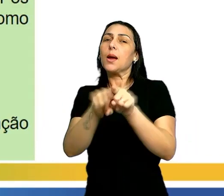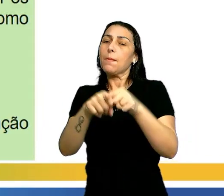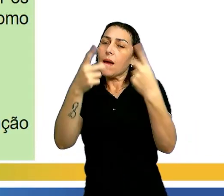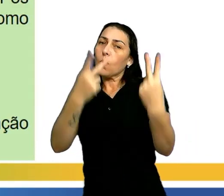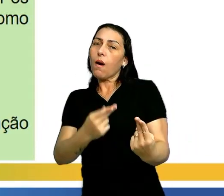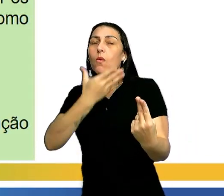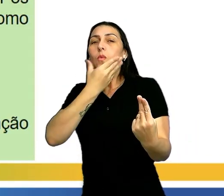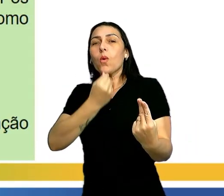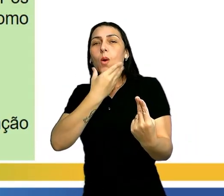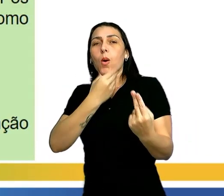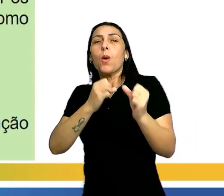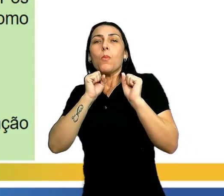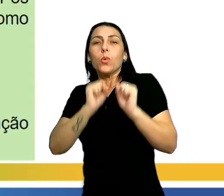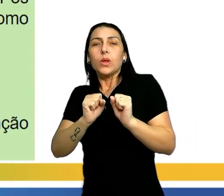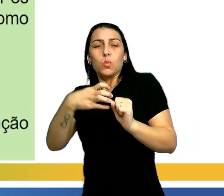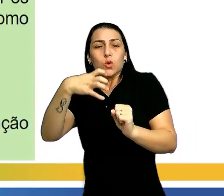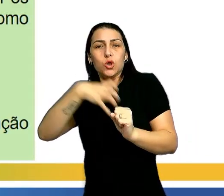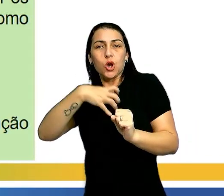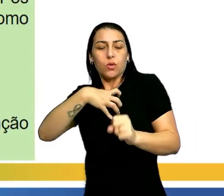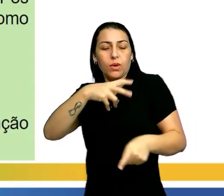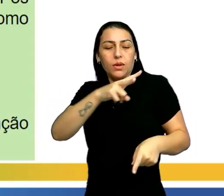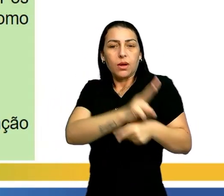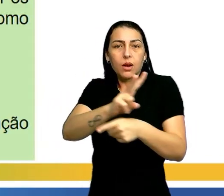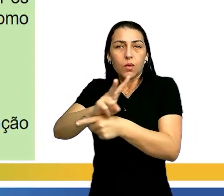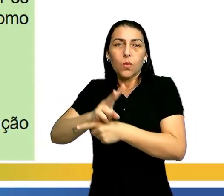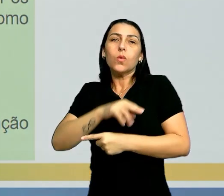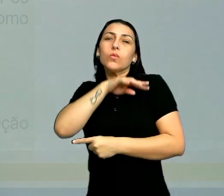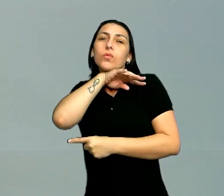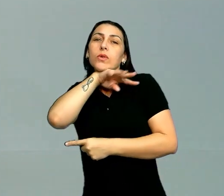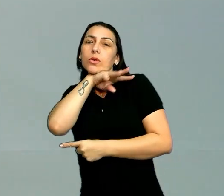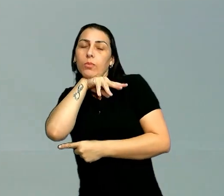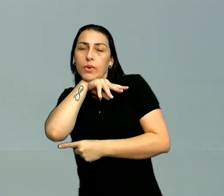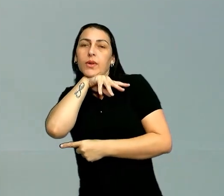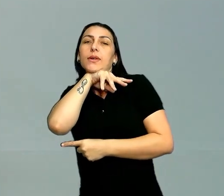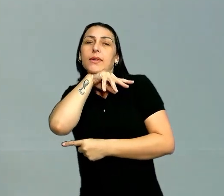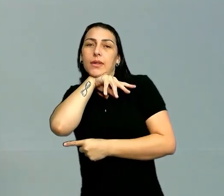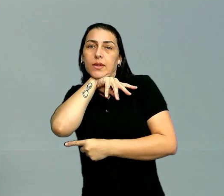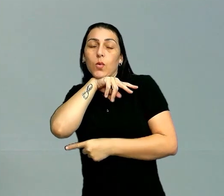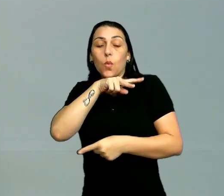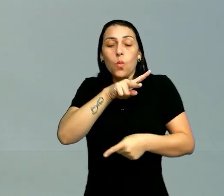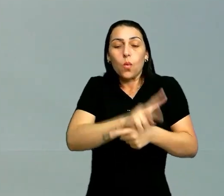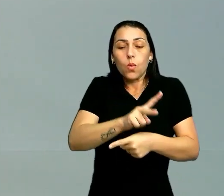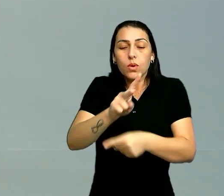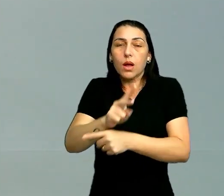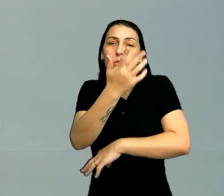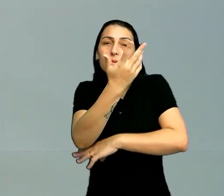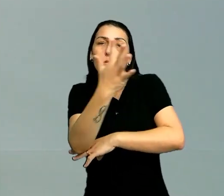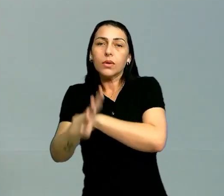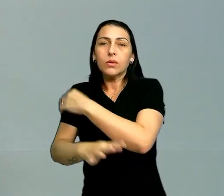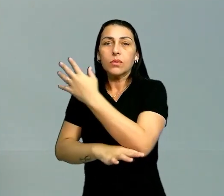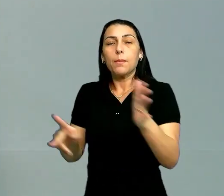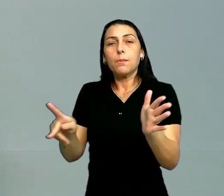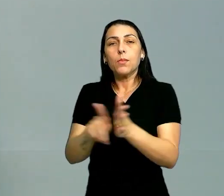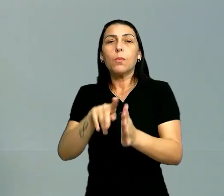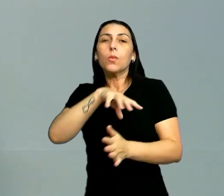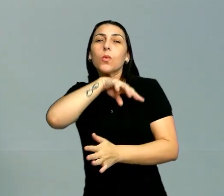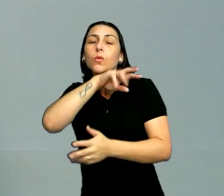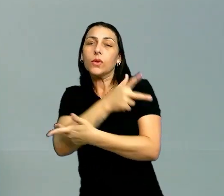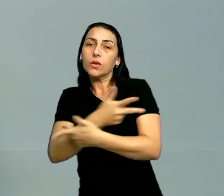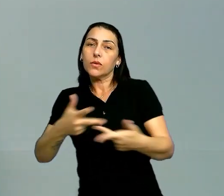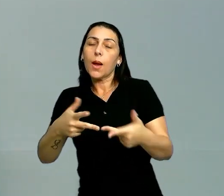o coração de um homem pela forma como ele trata os animais. Então, o trato do homem com a natureza, em especial com os